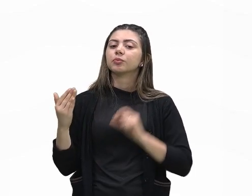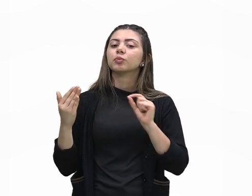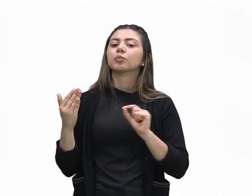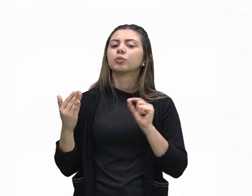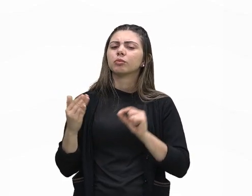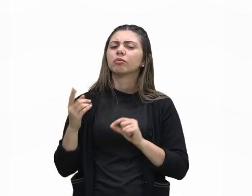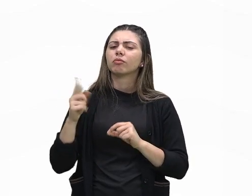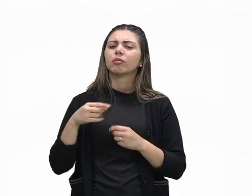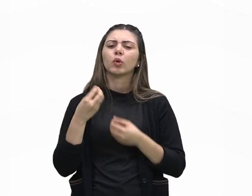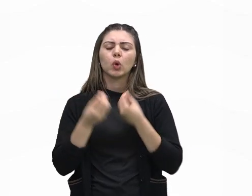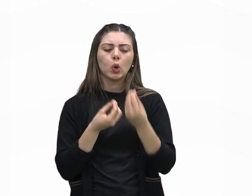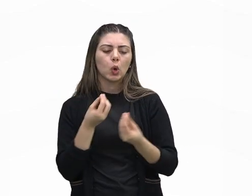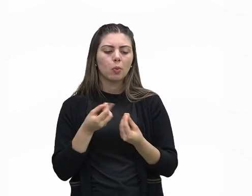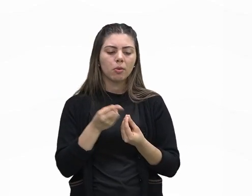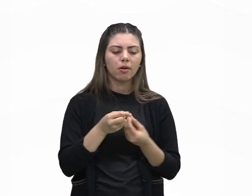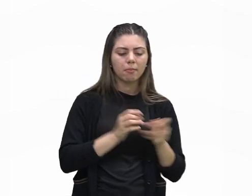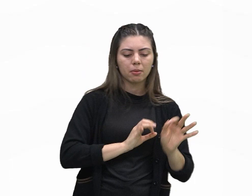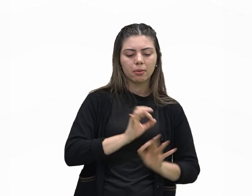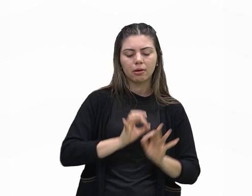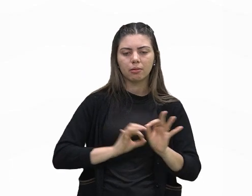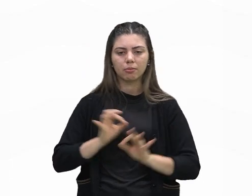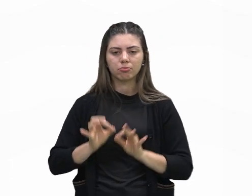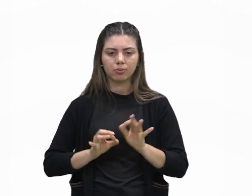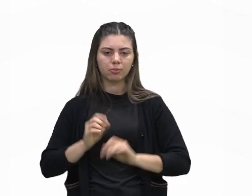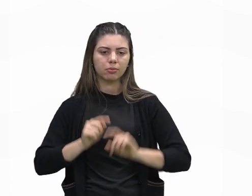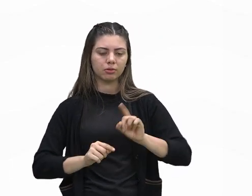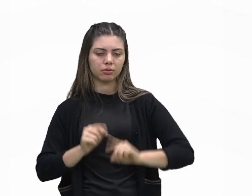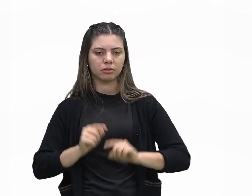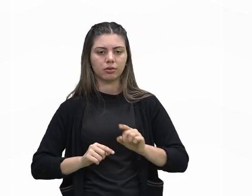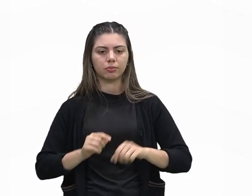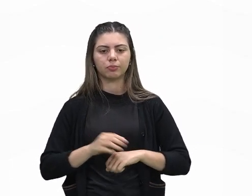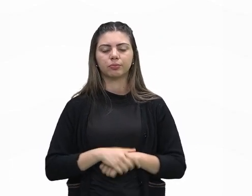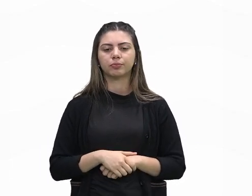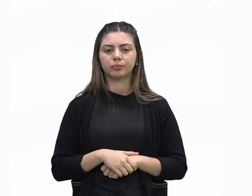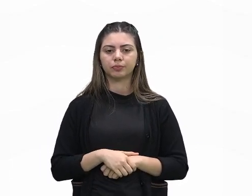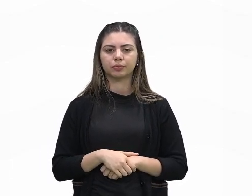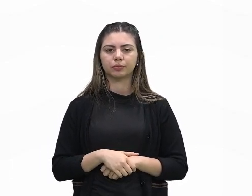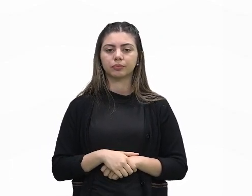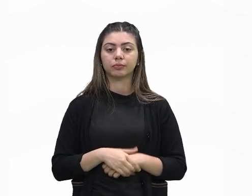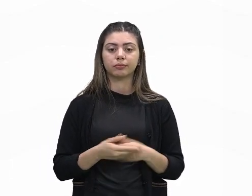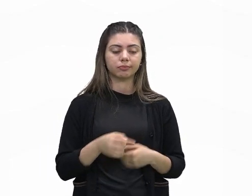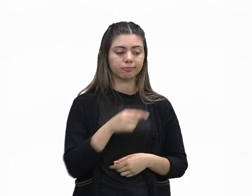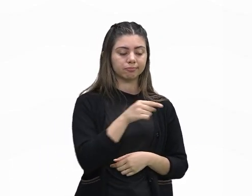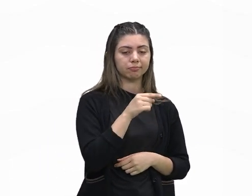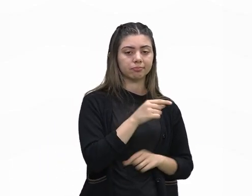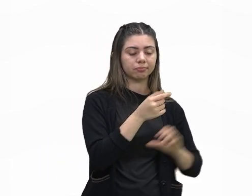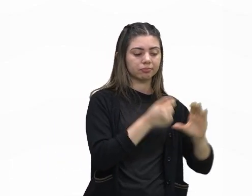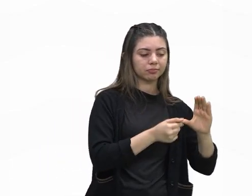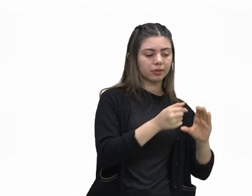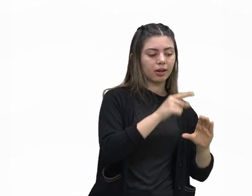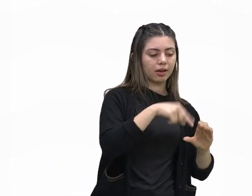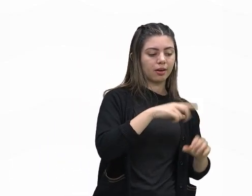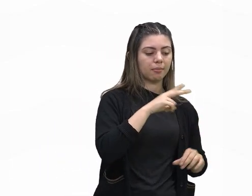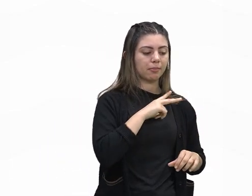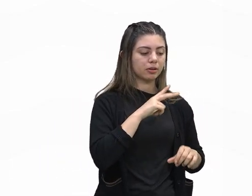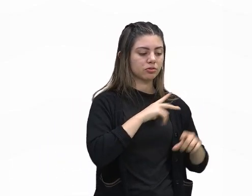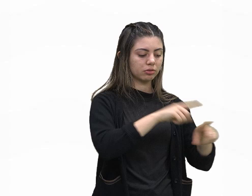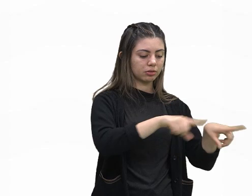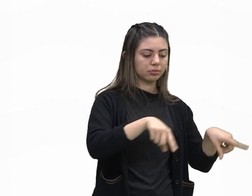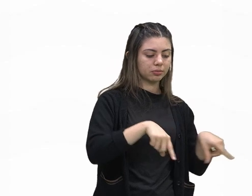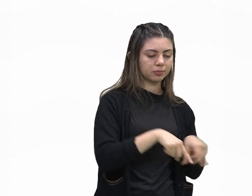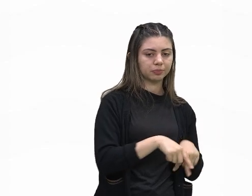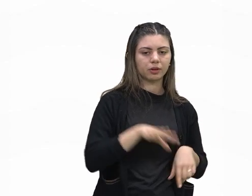Também, lá era propriedade privada, aqui a propriedade ela